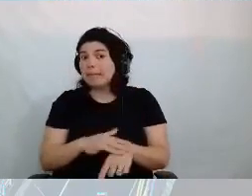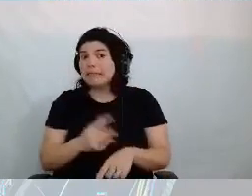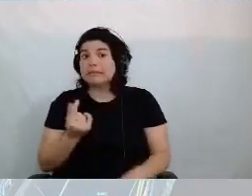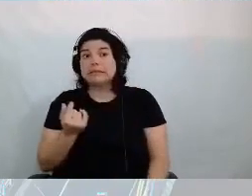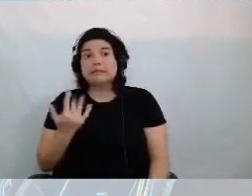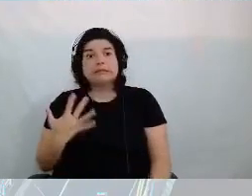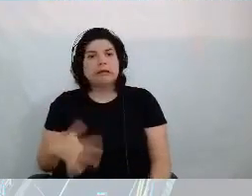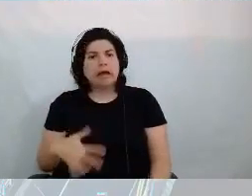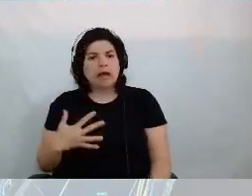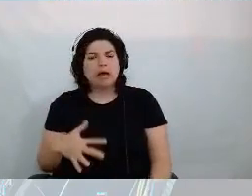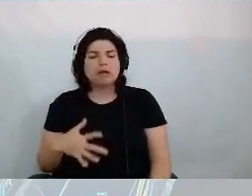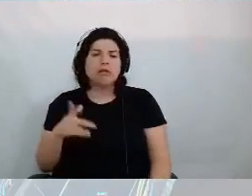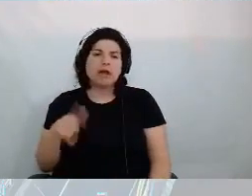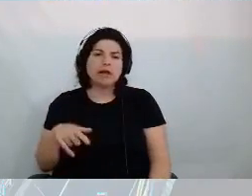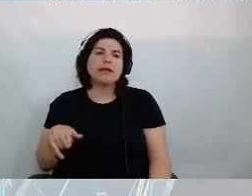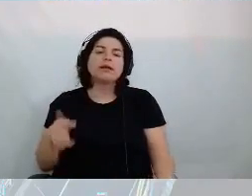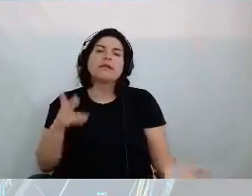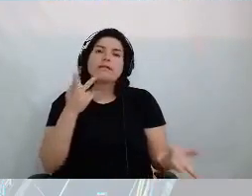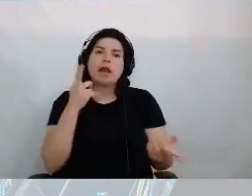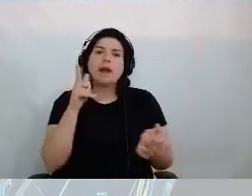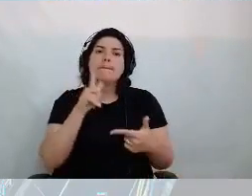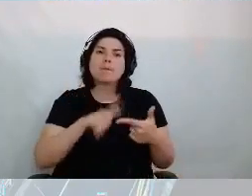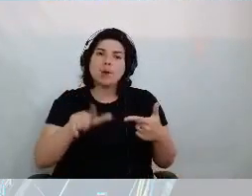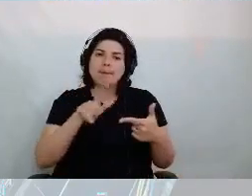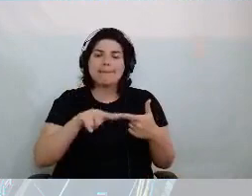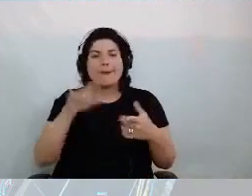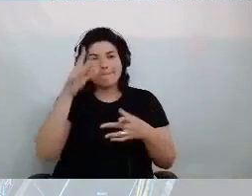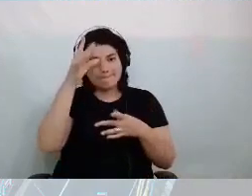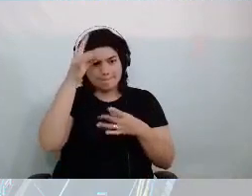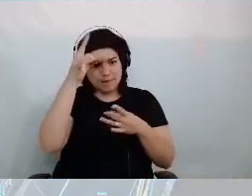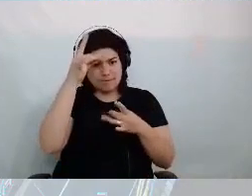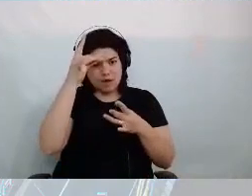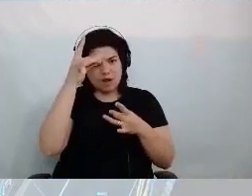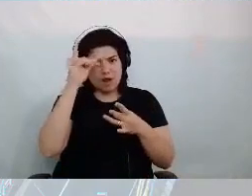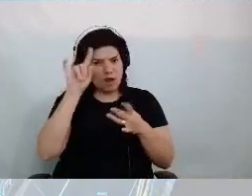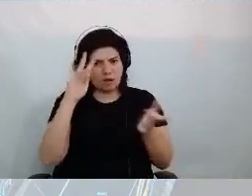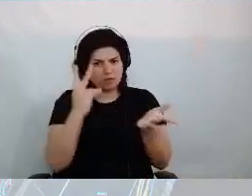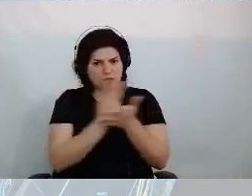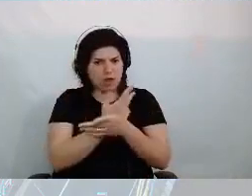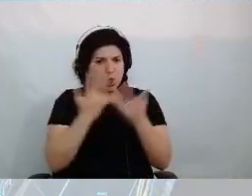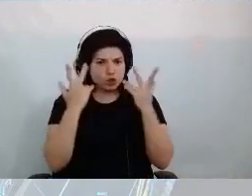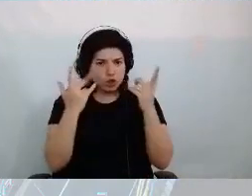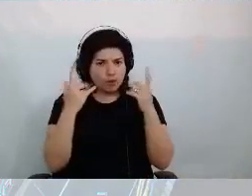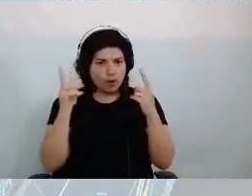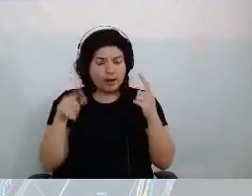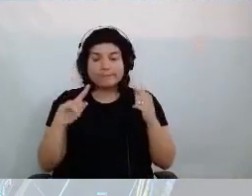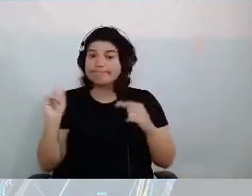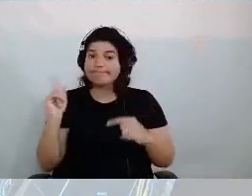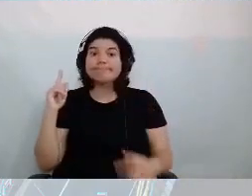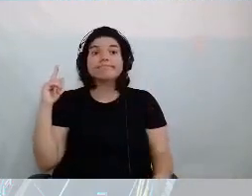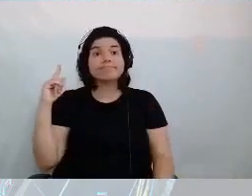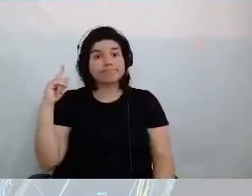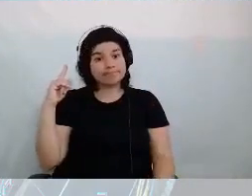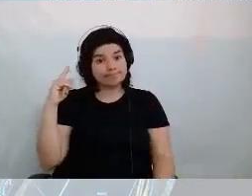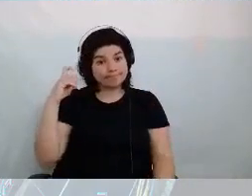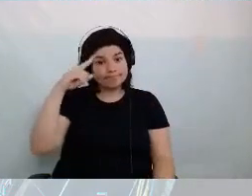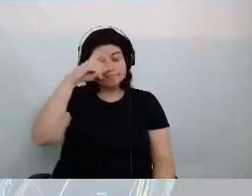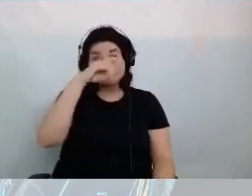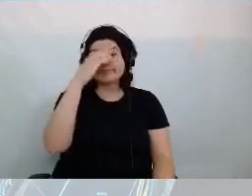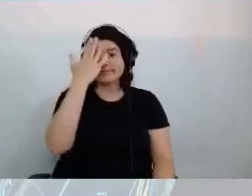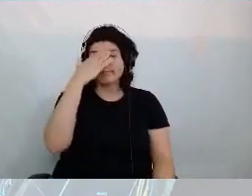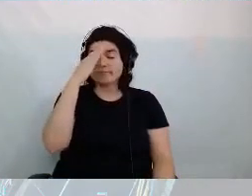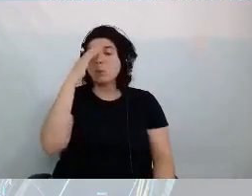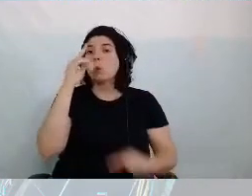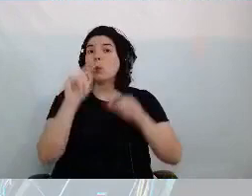Então, e quando a gente fala de um bug de performance, não é algo trivial. É difícil a gente conseguir entender